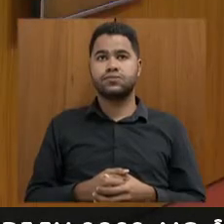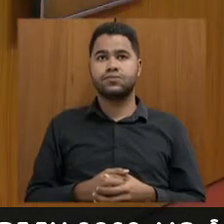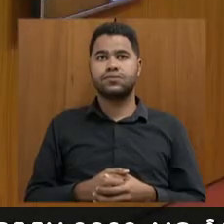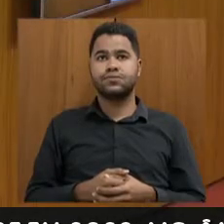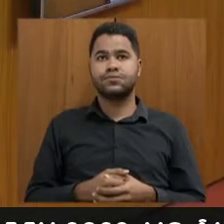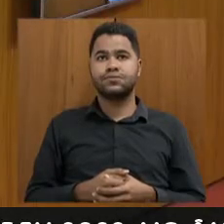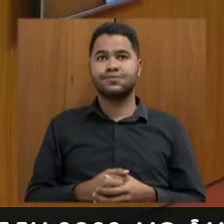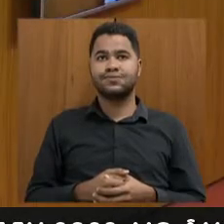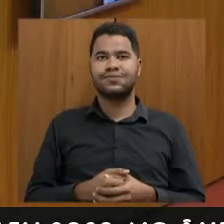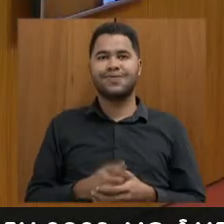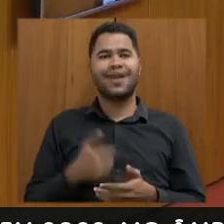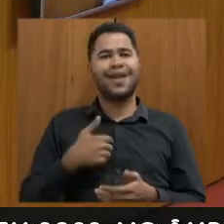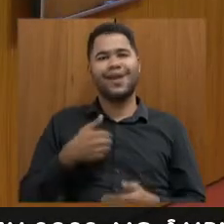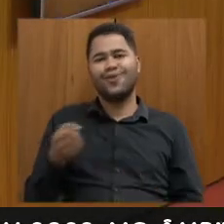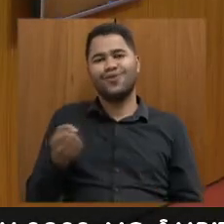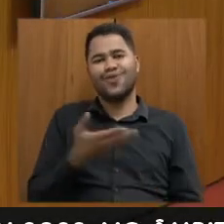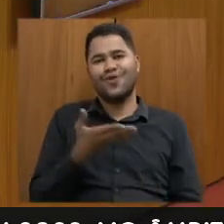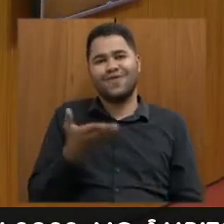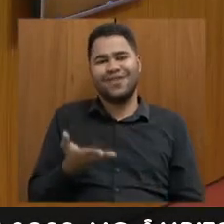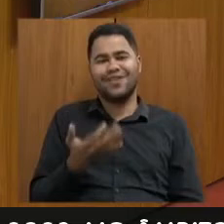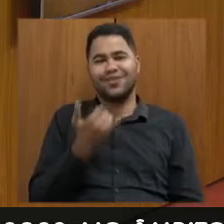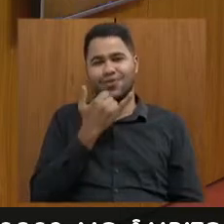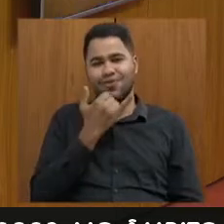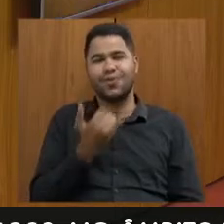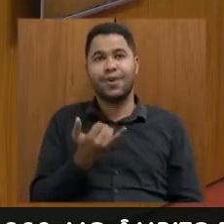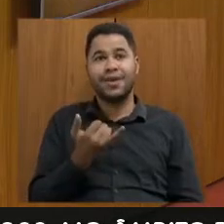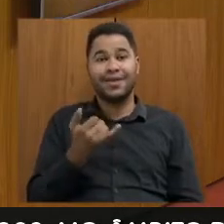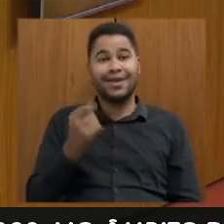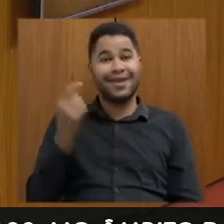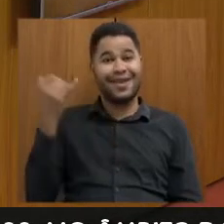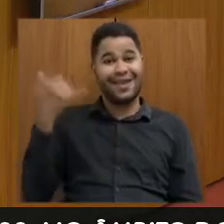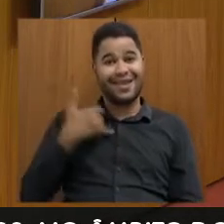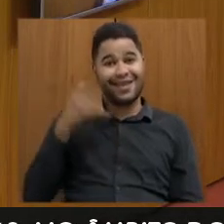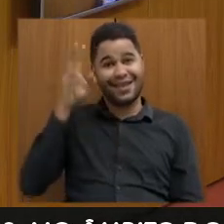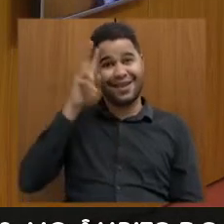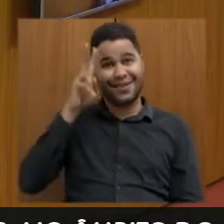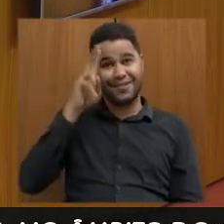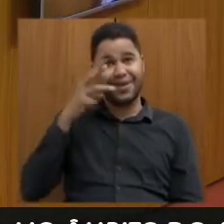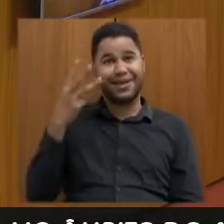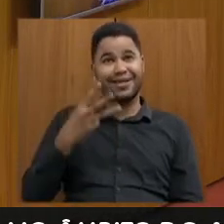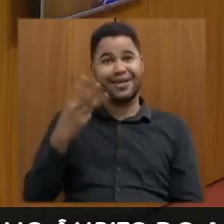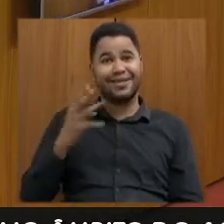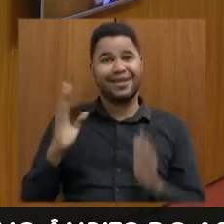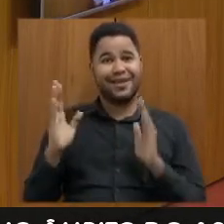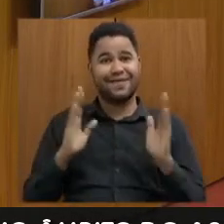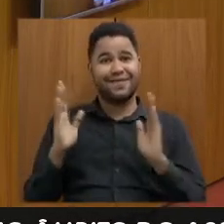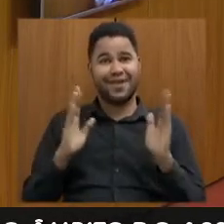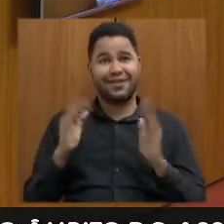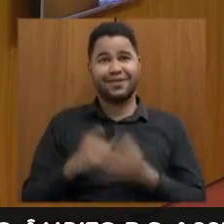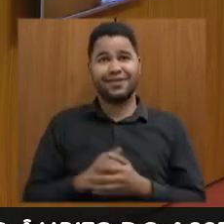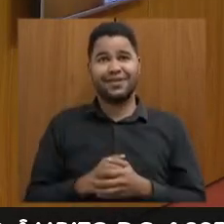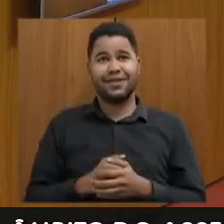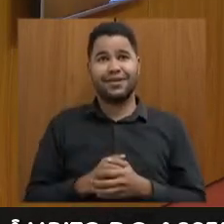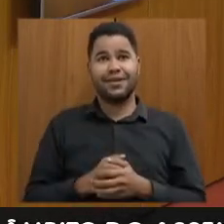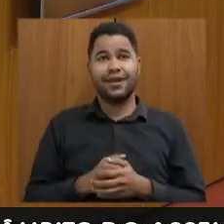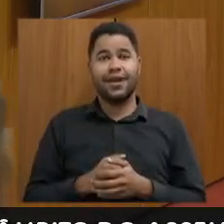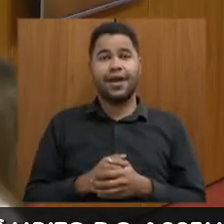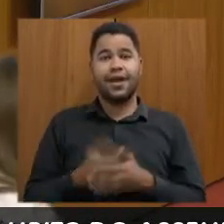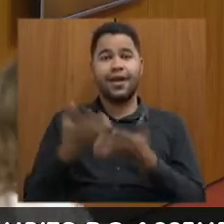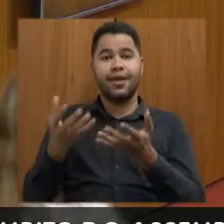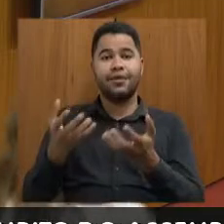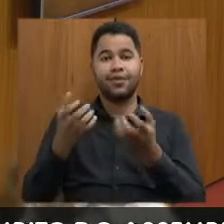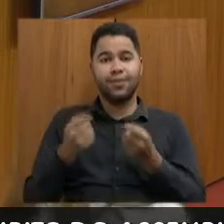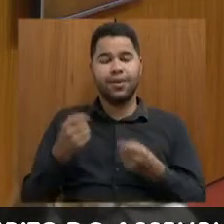e é que eu sou novo aqui e ela tá me lembrando tem que passar para a terceira fase da hora do dia que compreende o